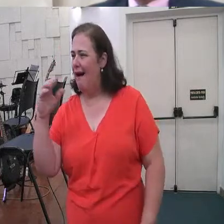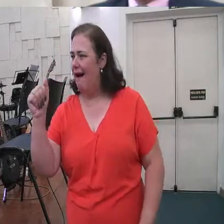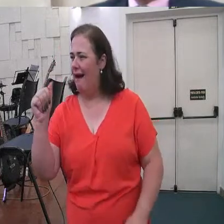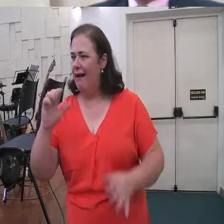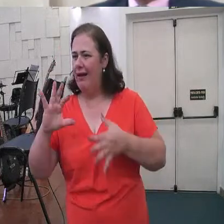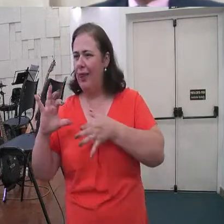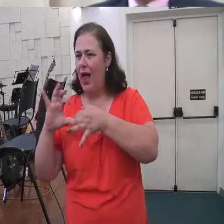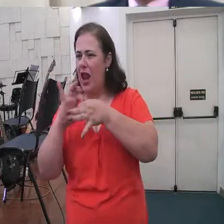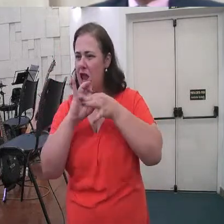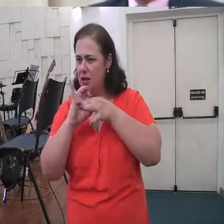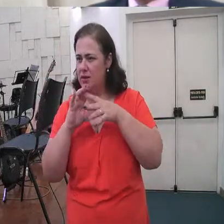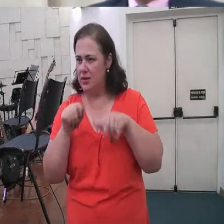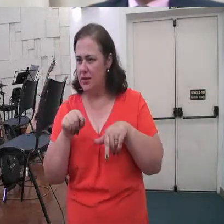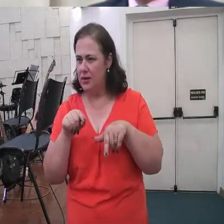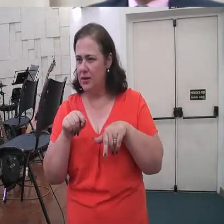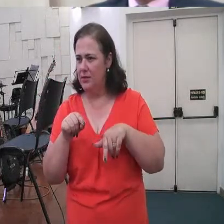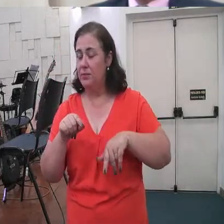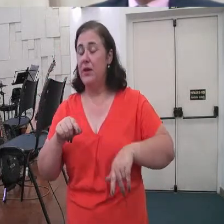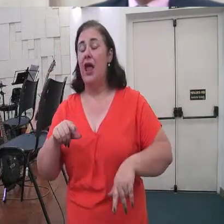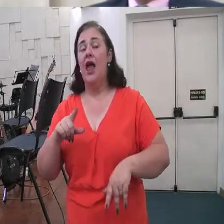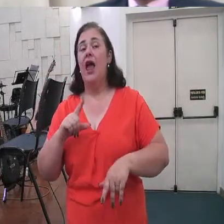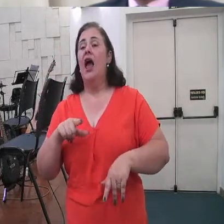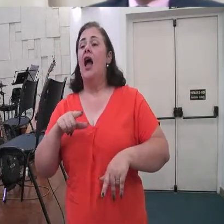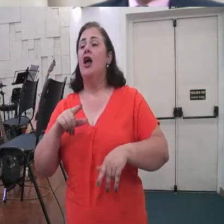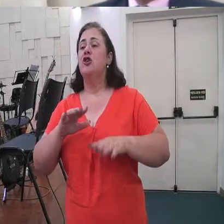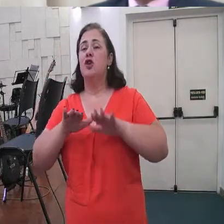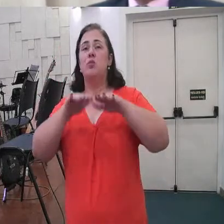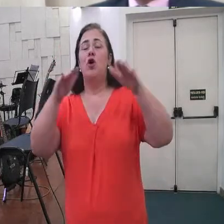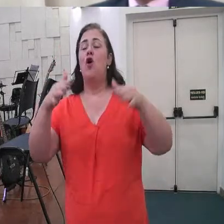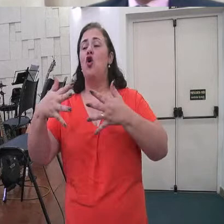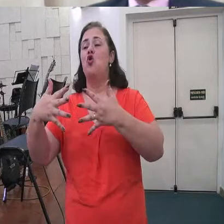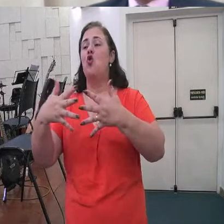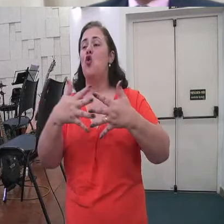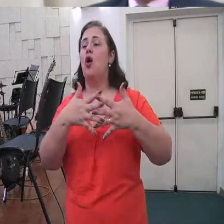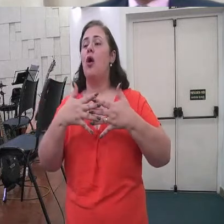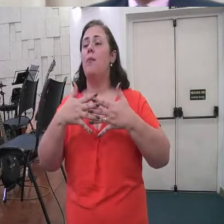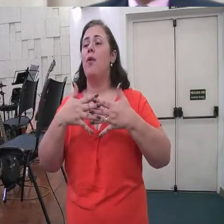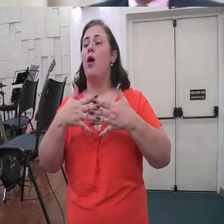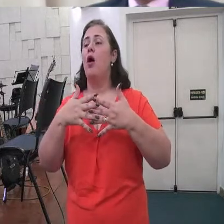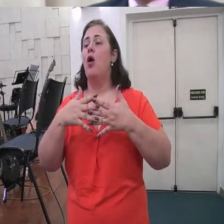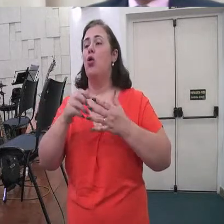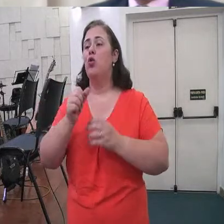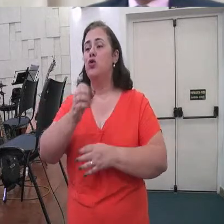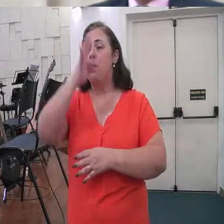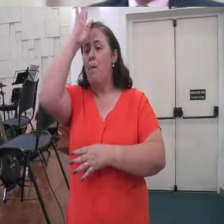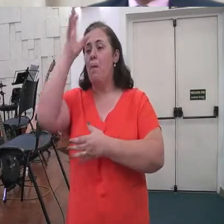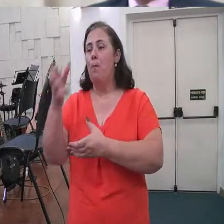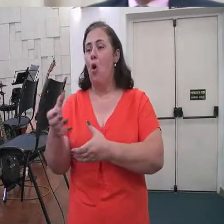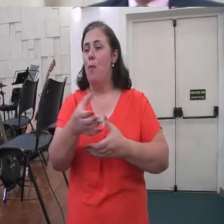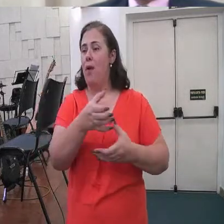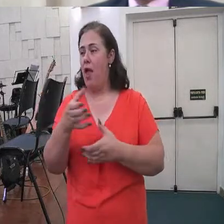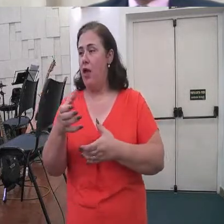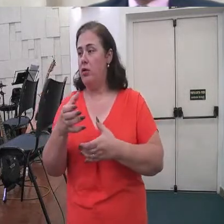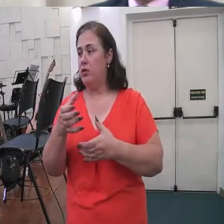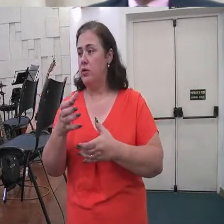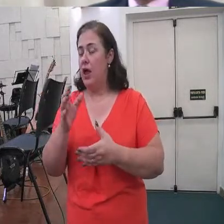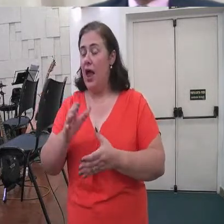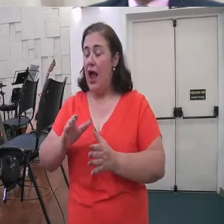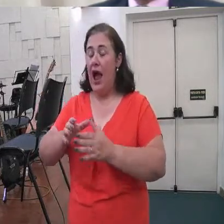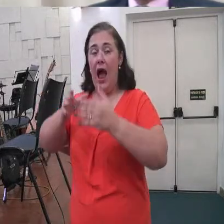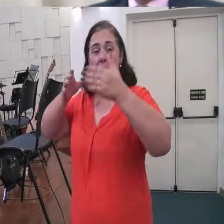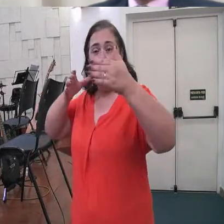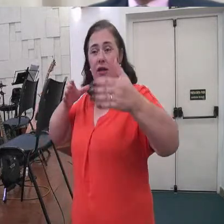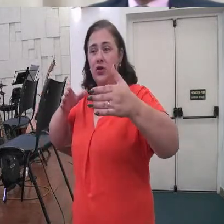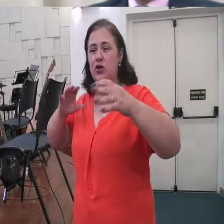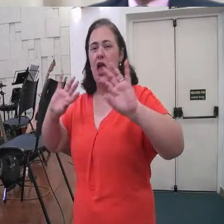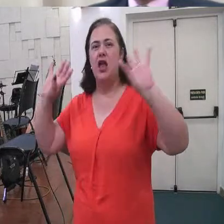público, eu e você pagamos por isso, não é? Com a sirene, aquele giroflex, não sei como se